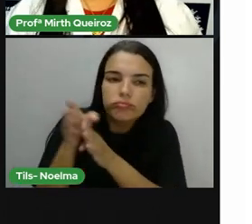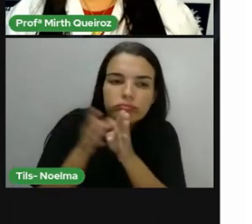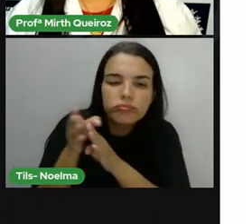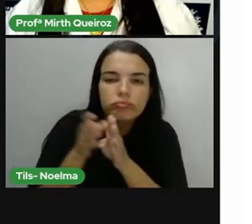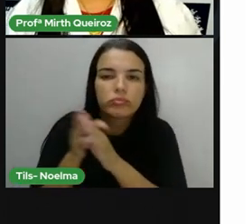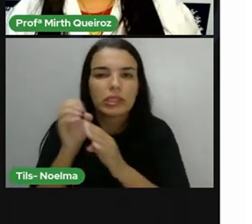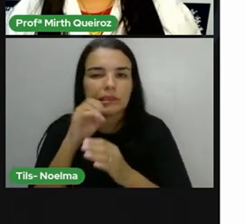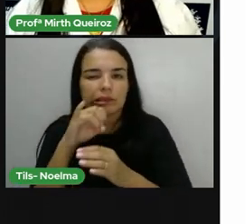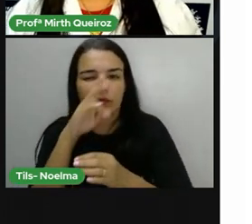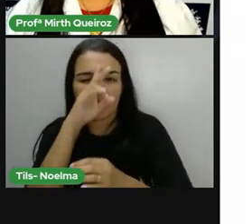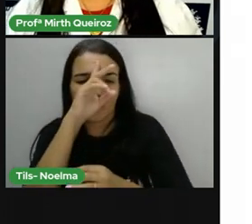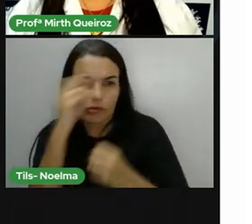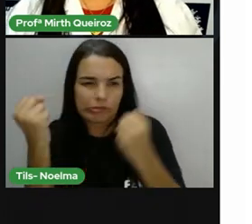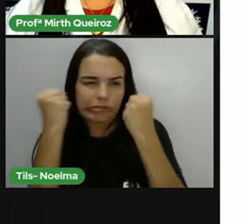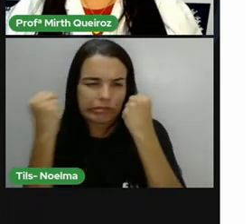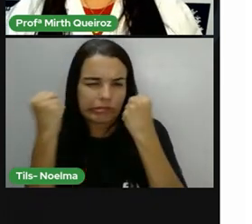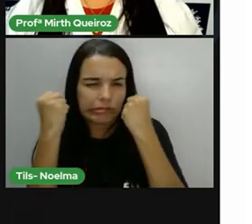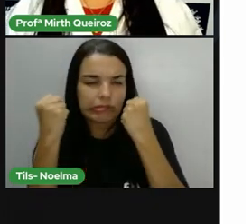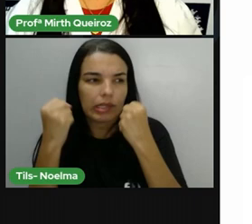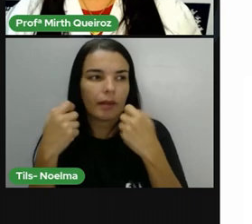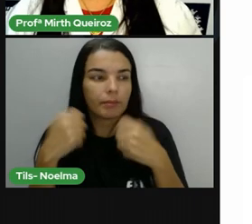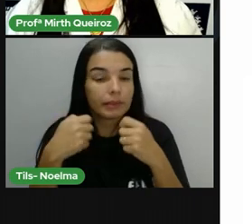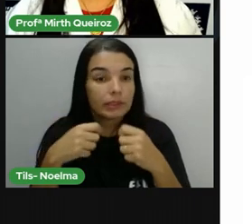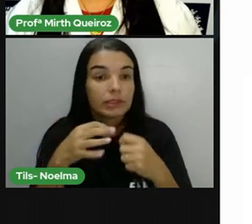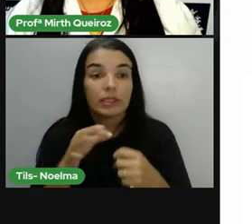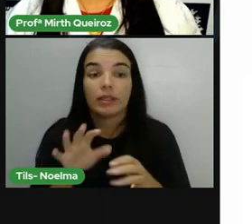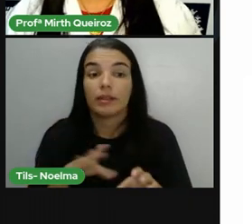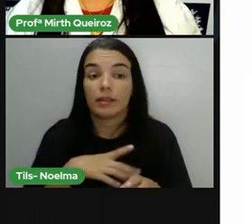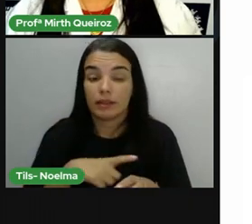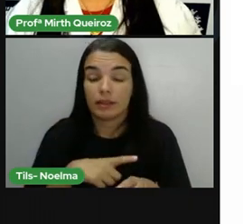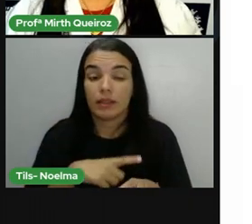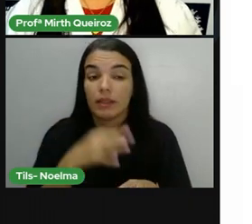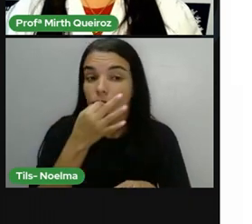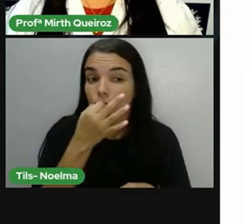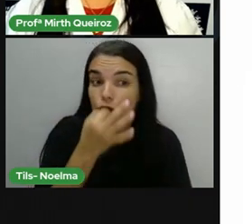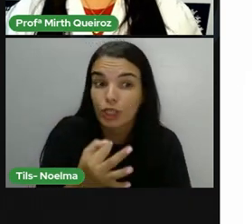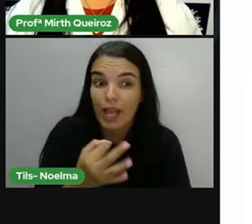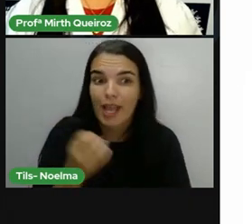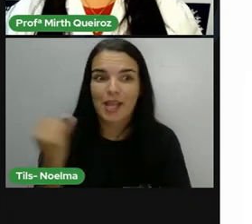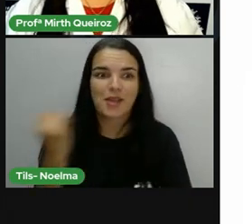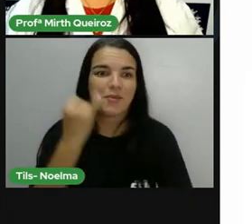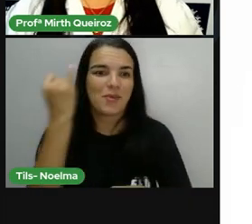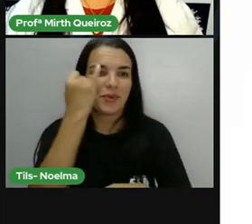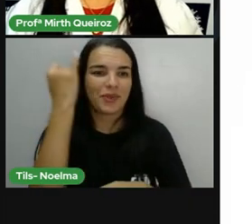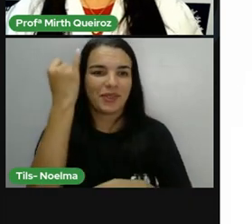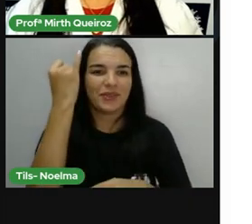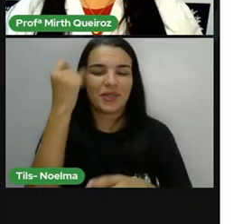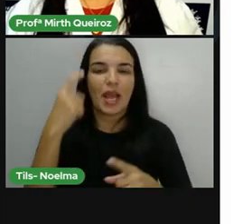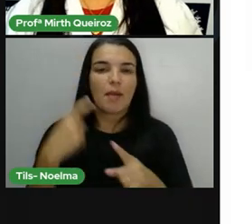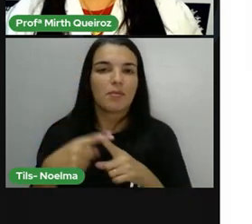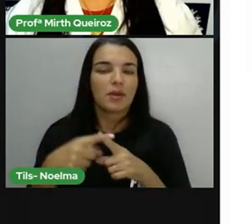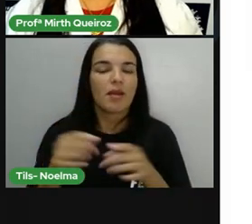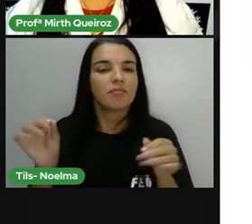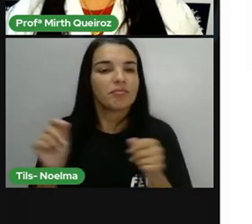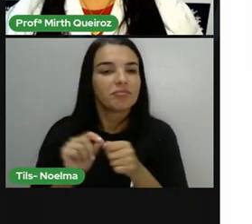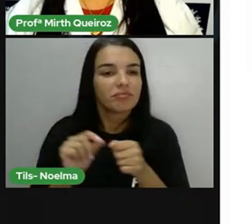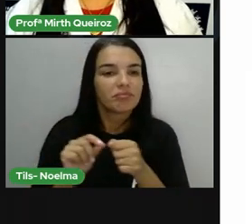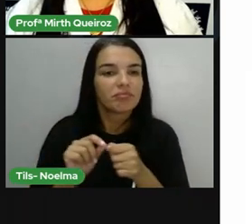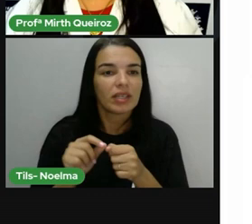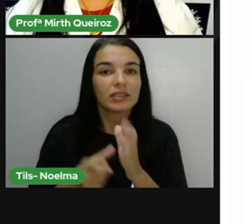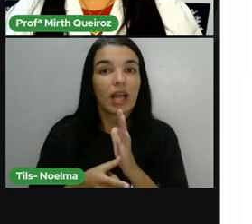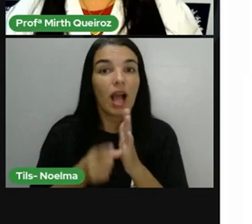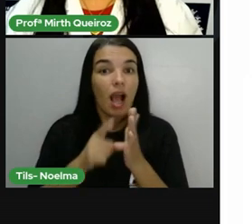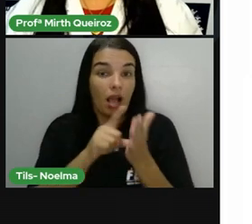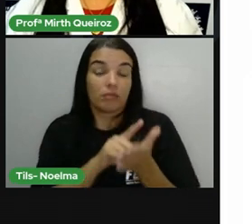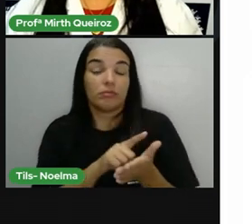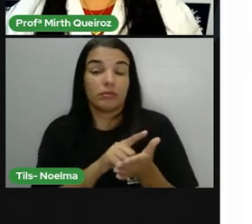atividades muito intensivas, são dicas extremamente importantes para a gente fazer